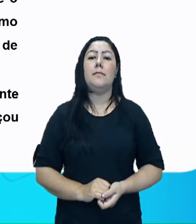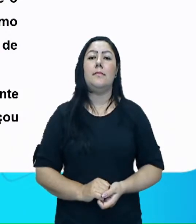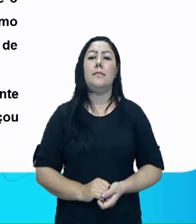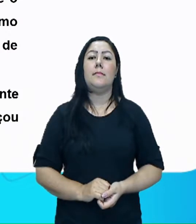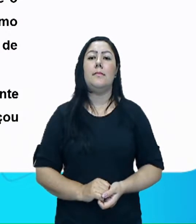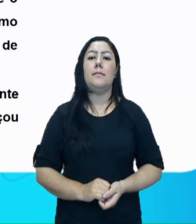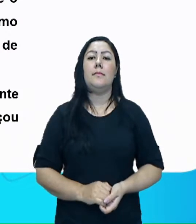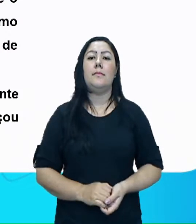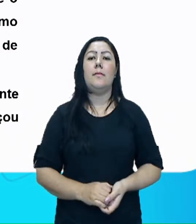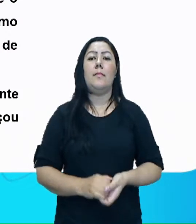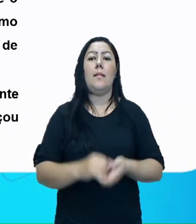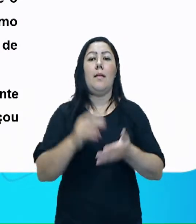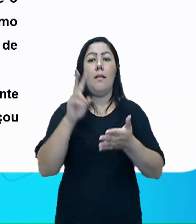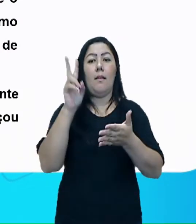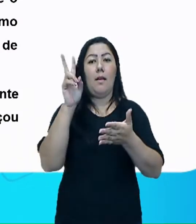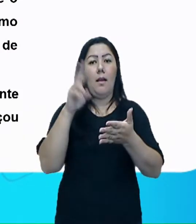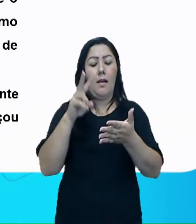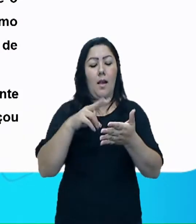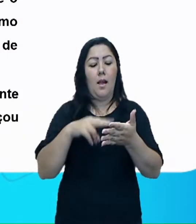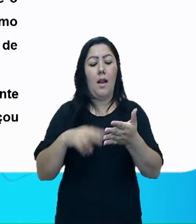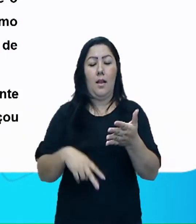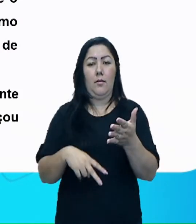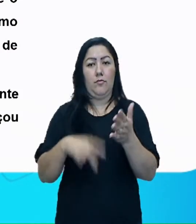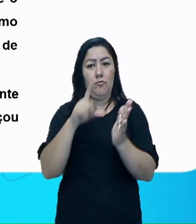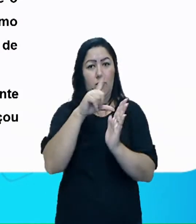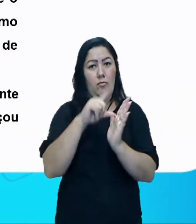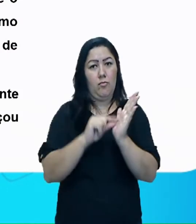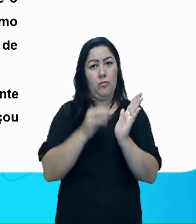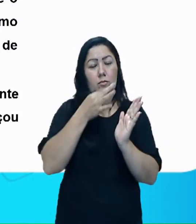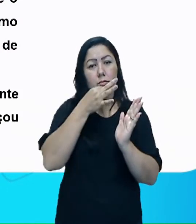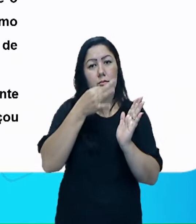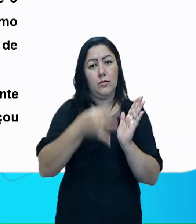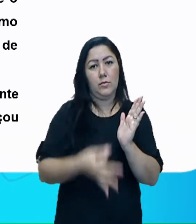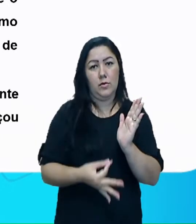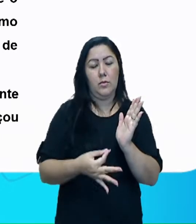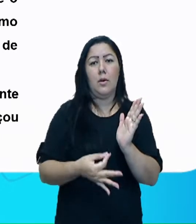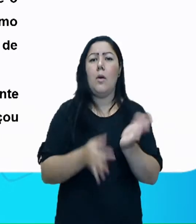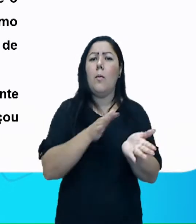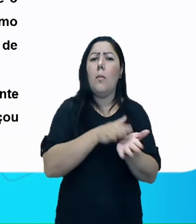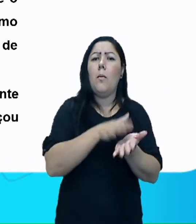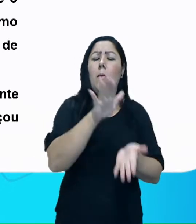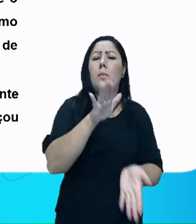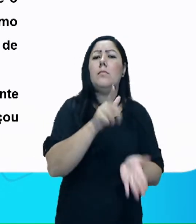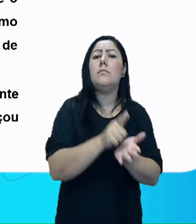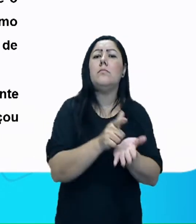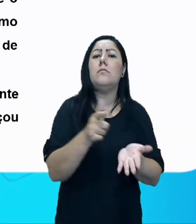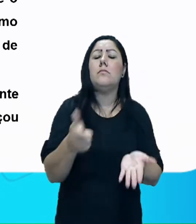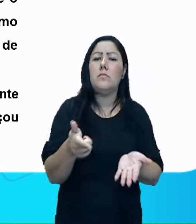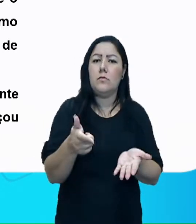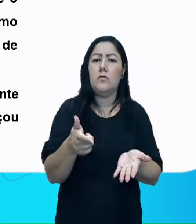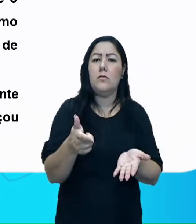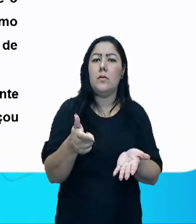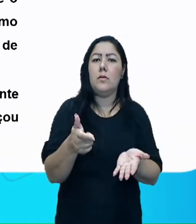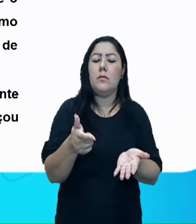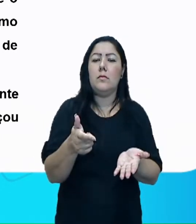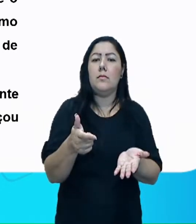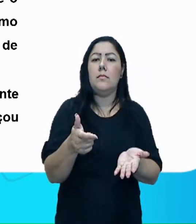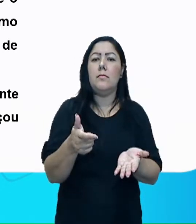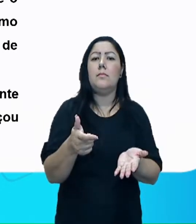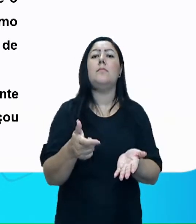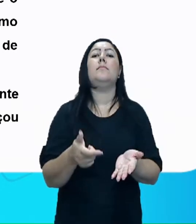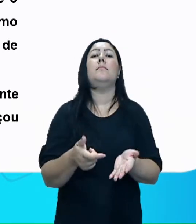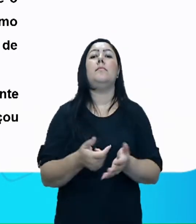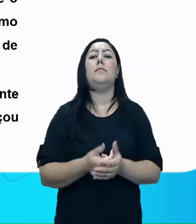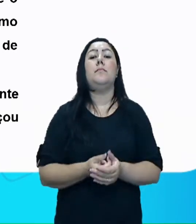A leitura que faremos traz um artigo de opinião publicado em um jornal impresso que conta também com a